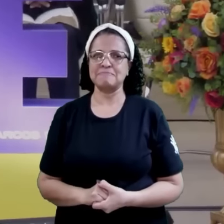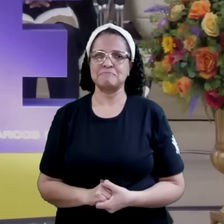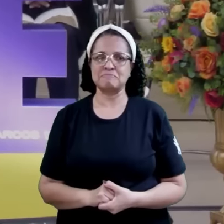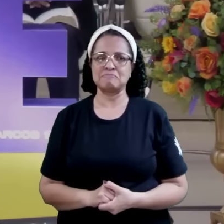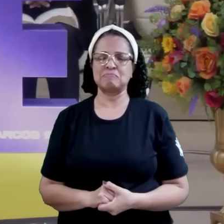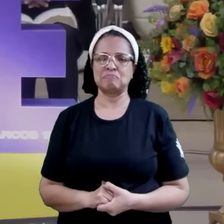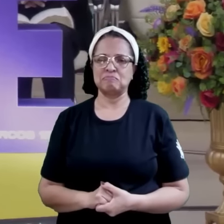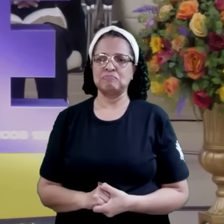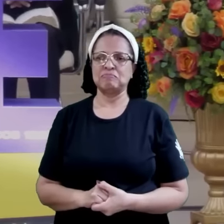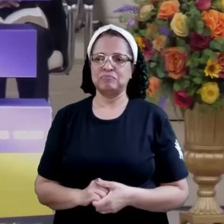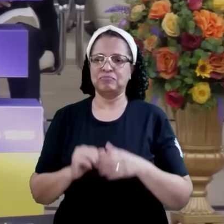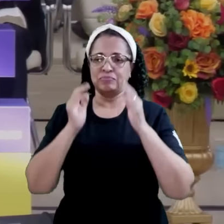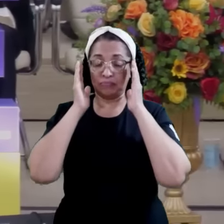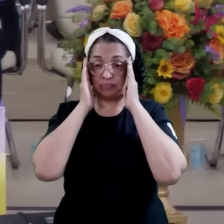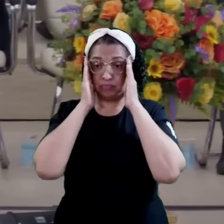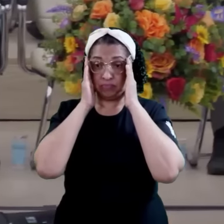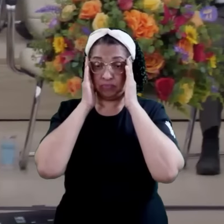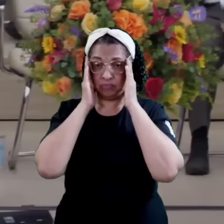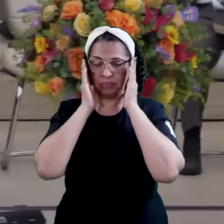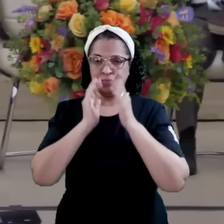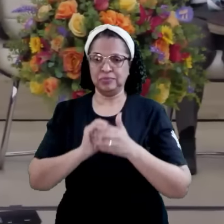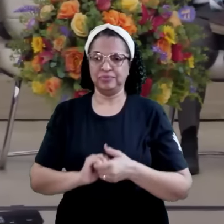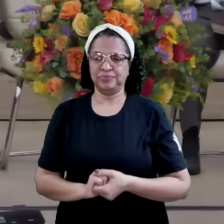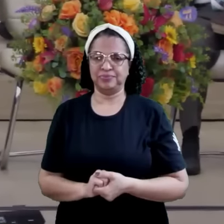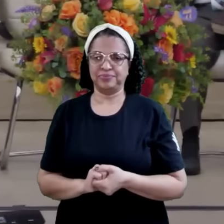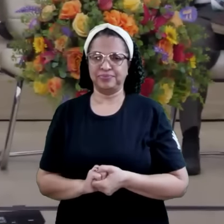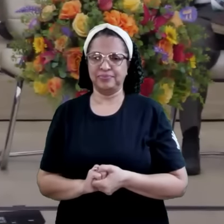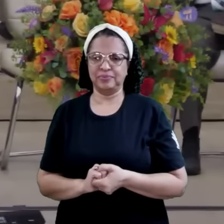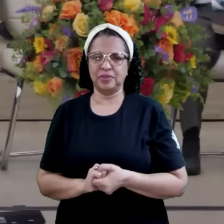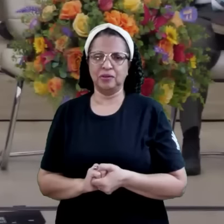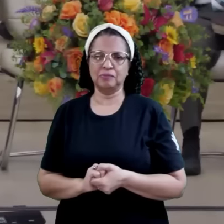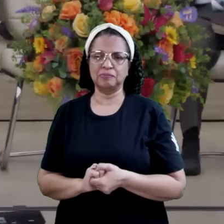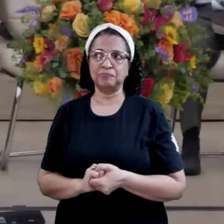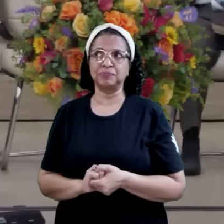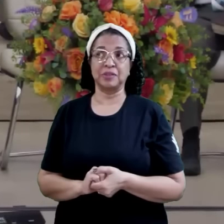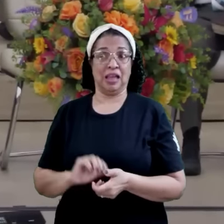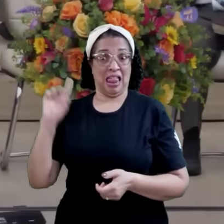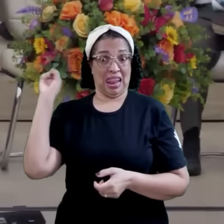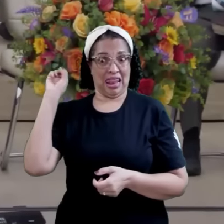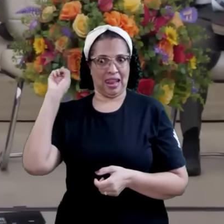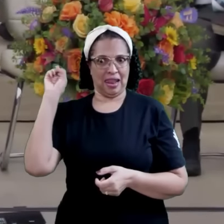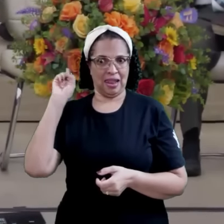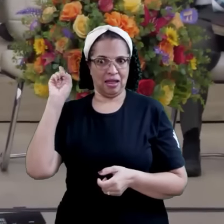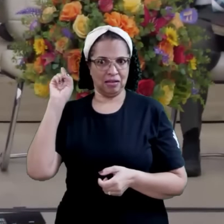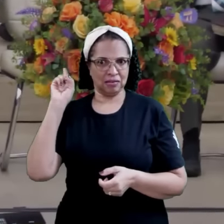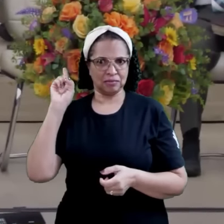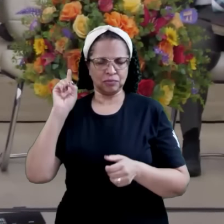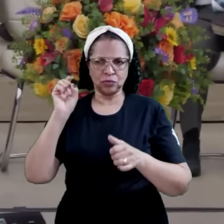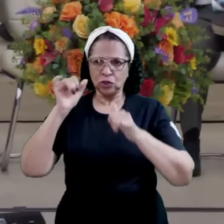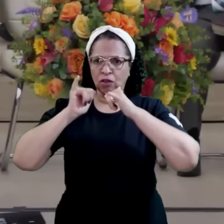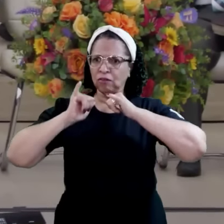Falai quando eu disse isso irmão a unção da igreja dobrou aí uma menina na minha frente